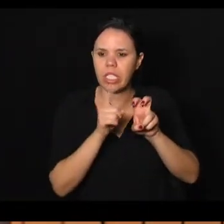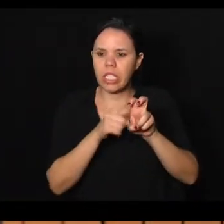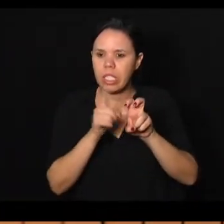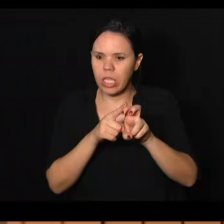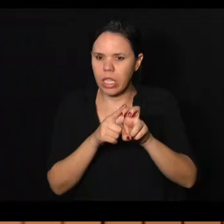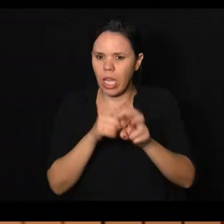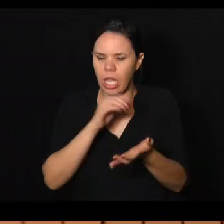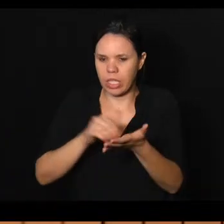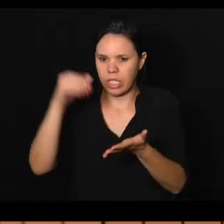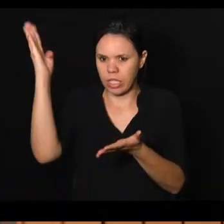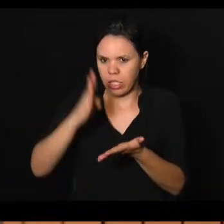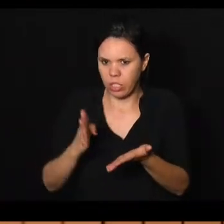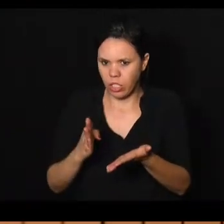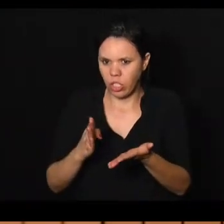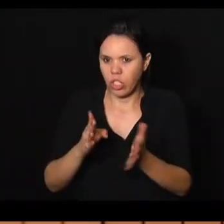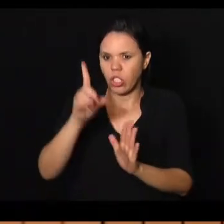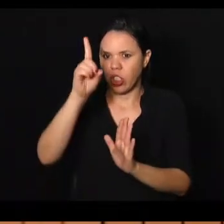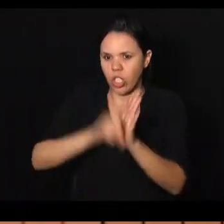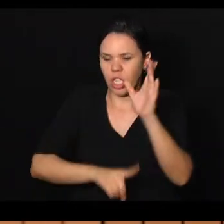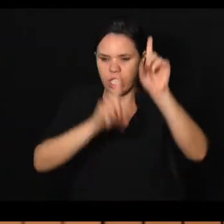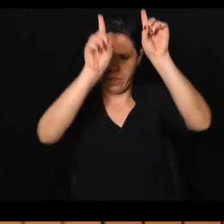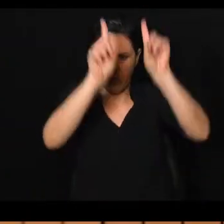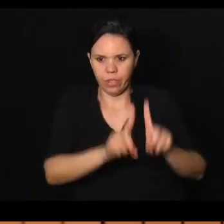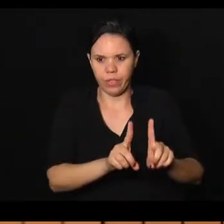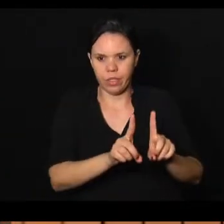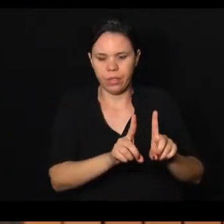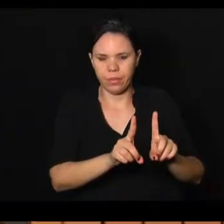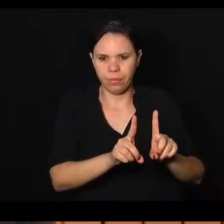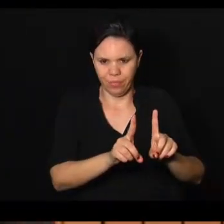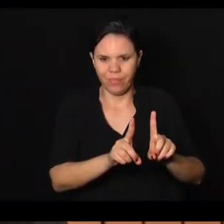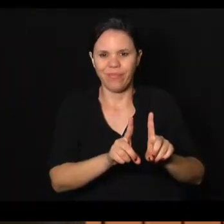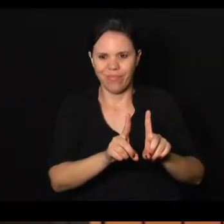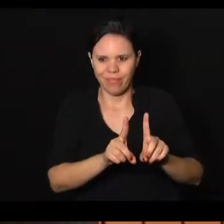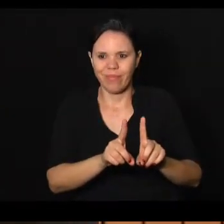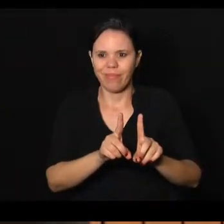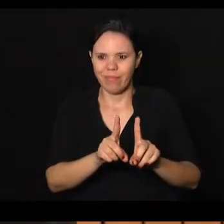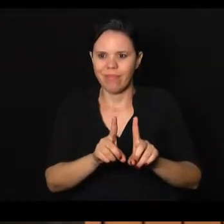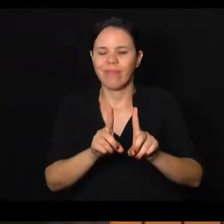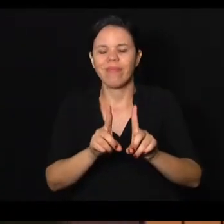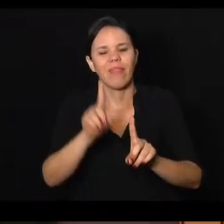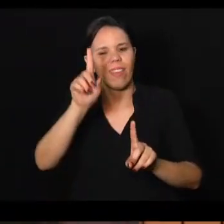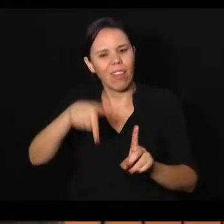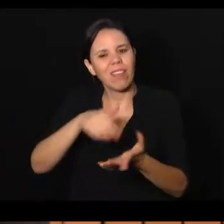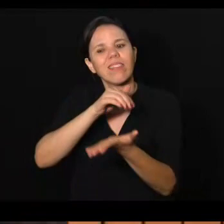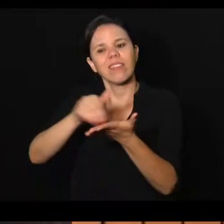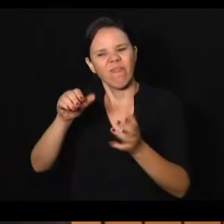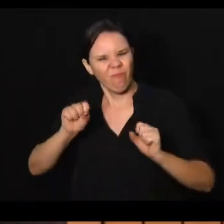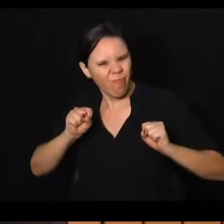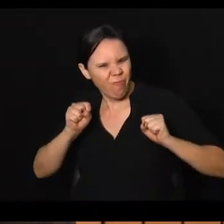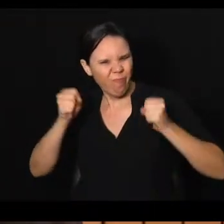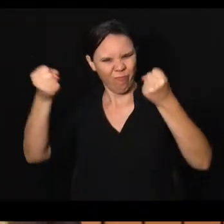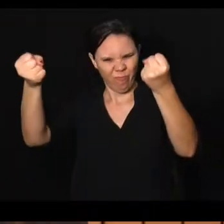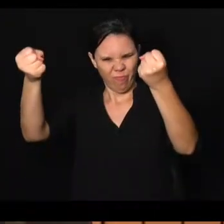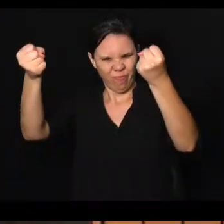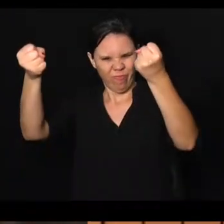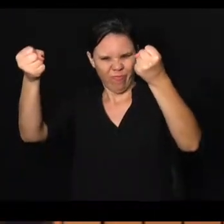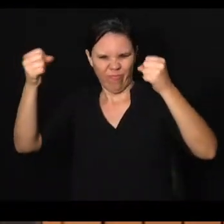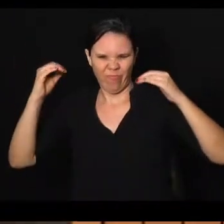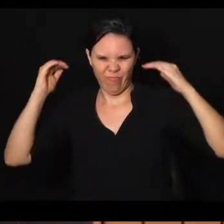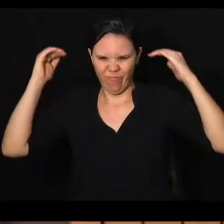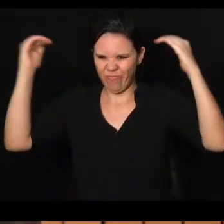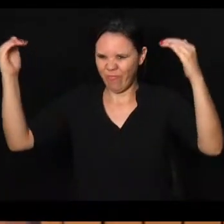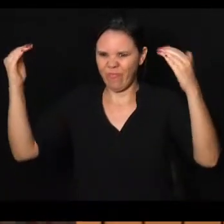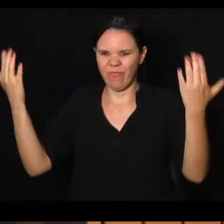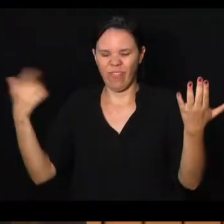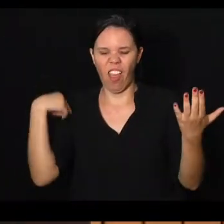Nacional dos Direitos da Pessoa com Deficiência. E essa secretaria é uma secretaria forte. E a gente vem